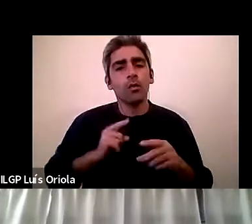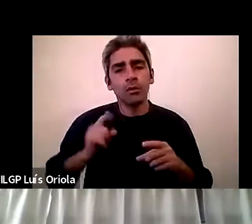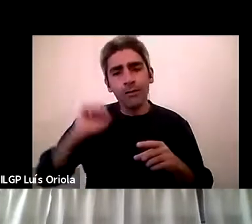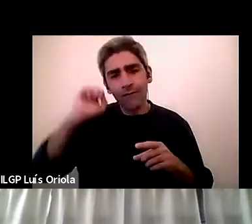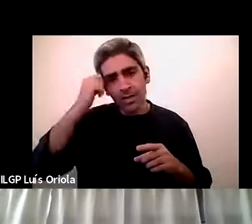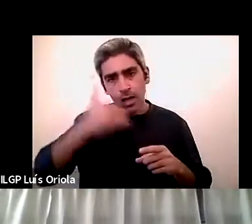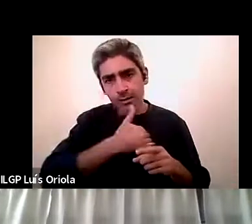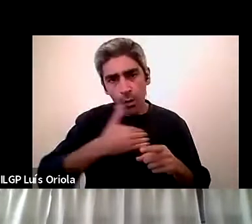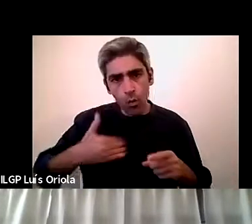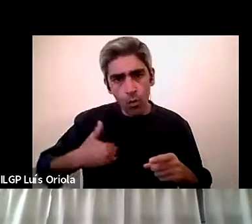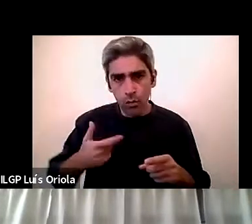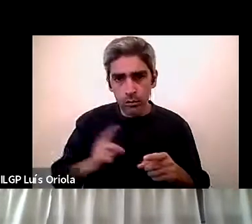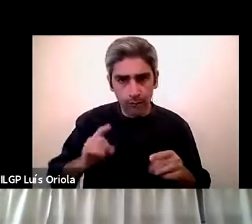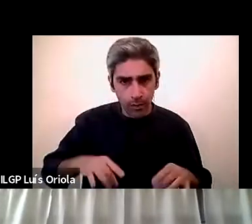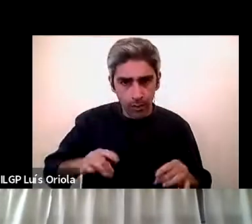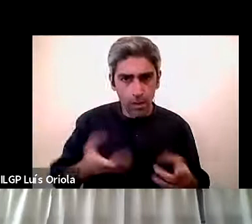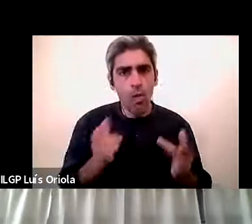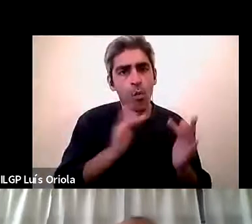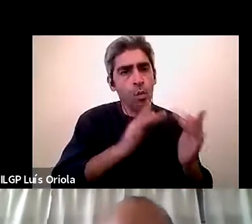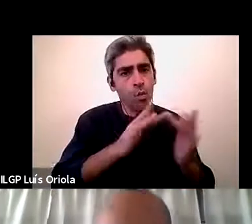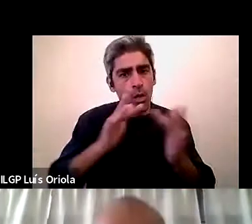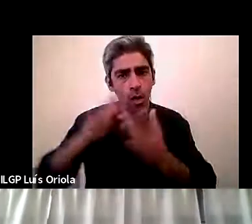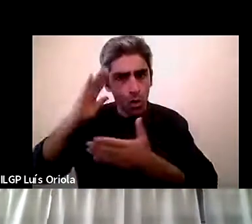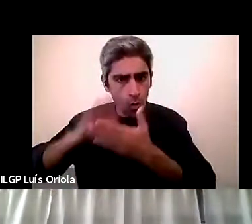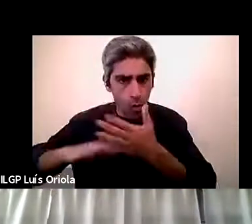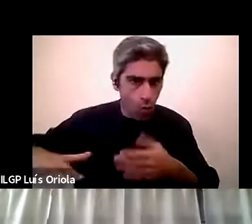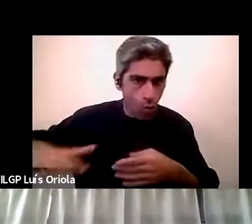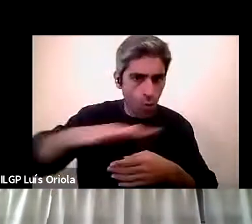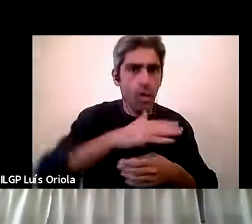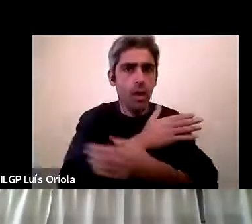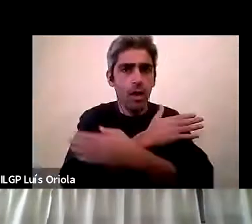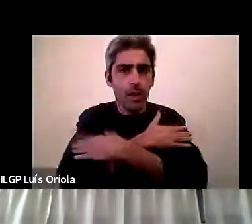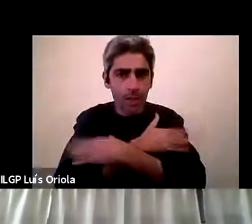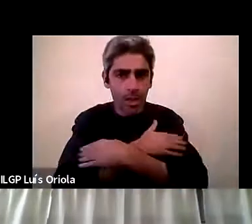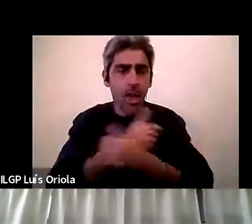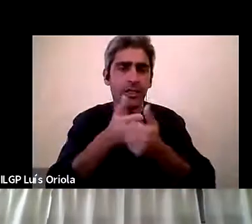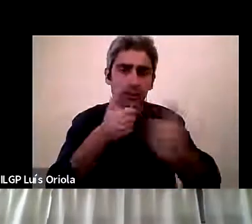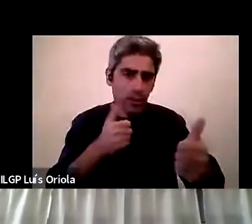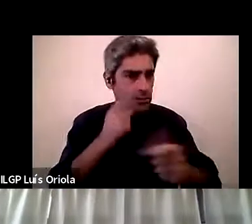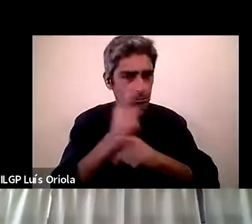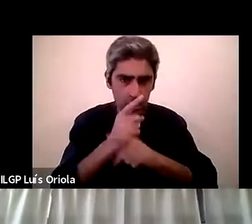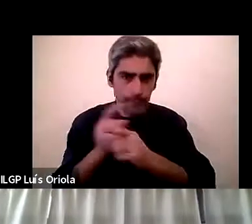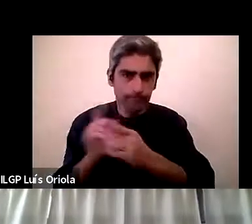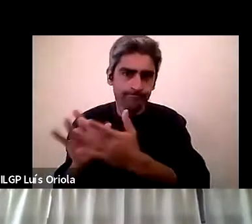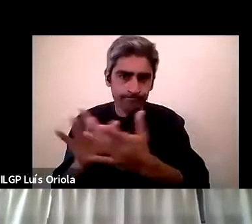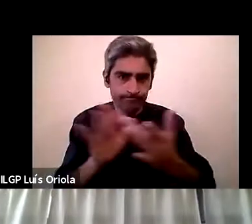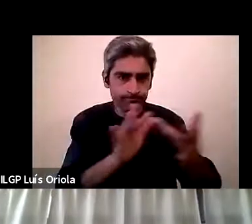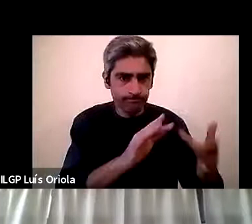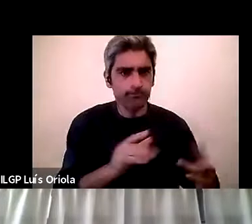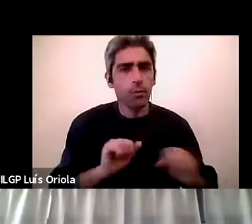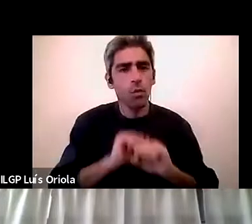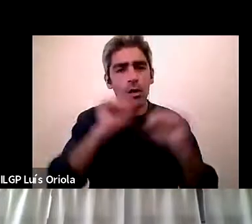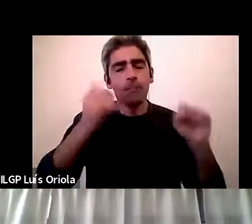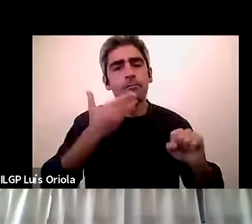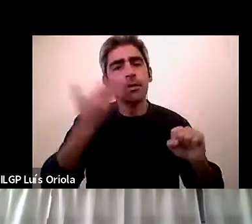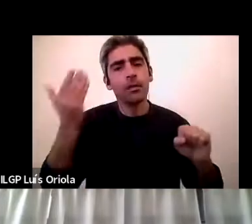saúde, estar em contato com os colegas, com os amigos, ainda que remotamente, acordar de manhã, a